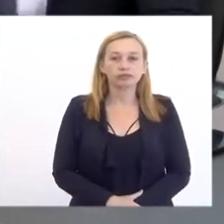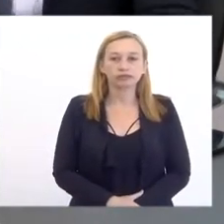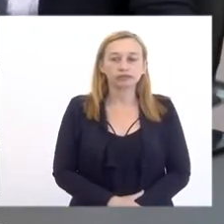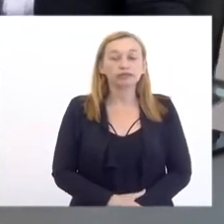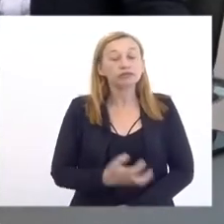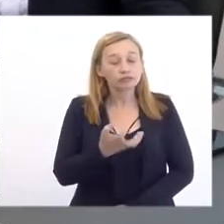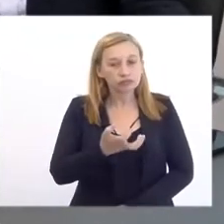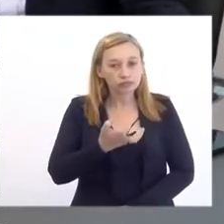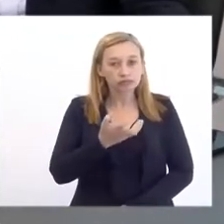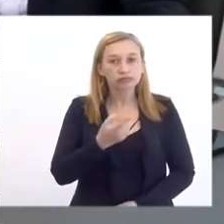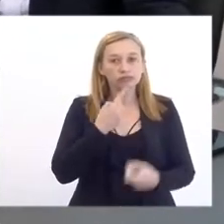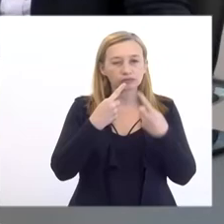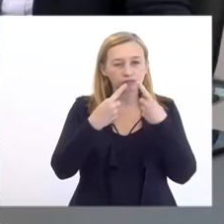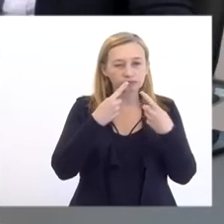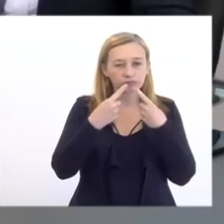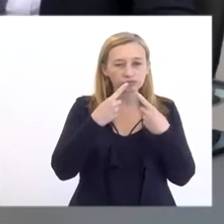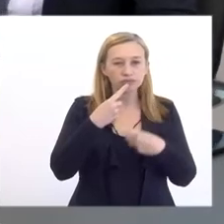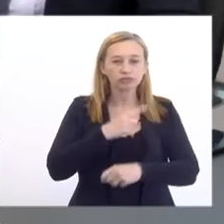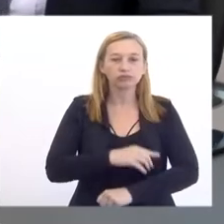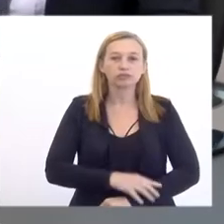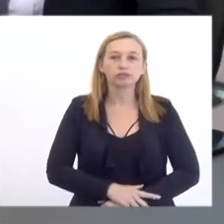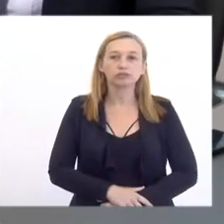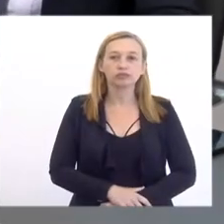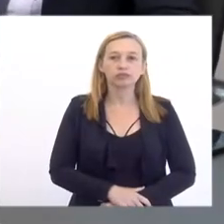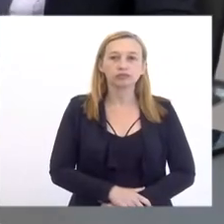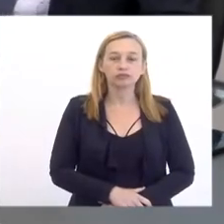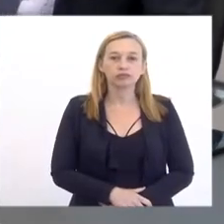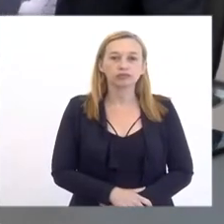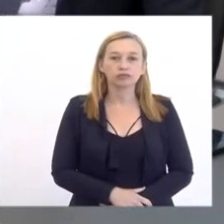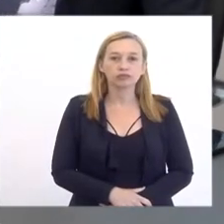eu queria discutir a